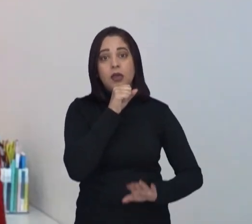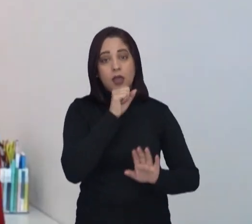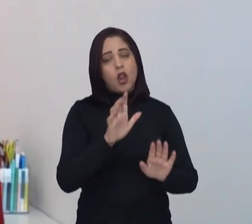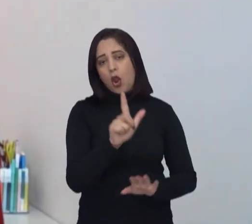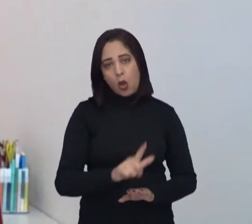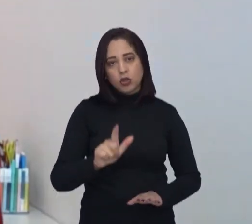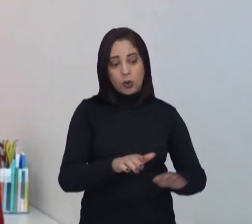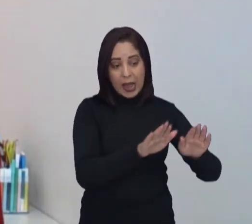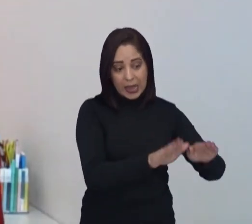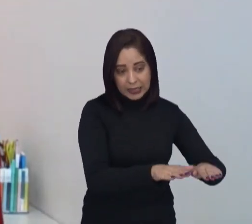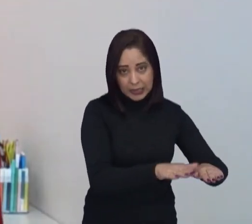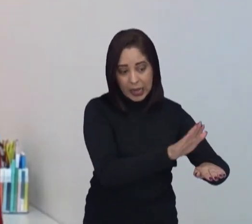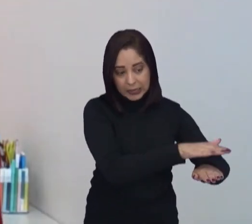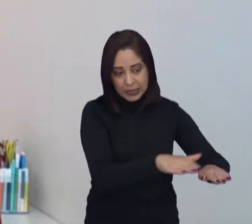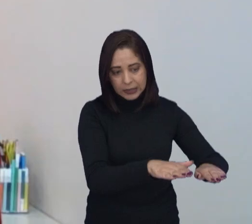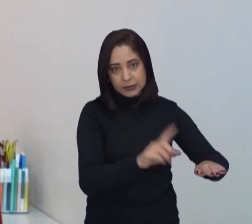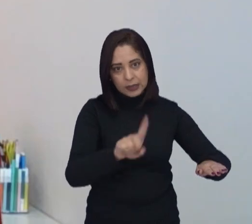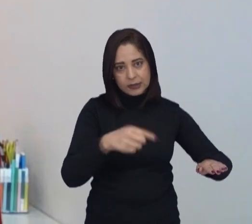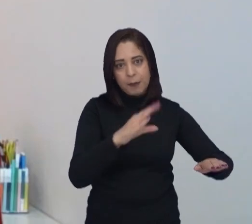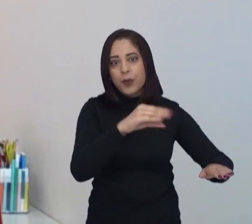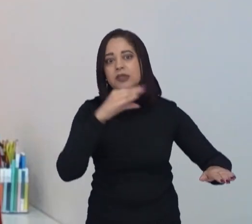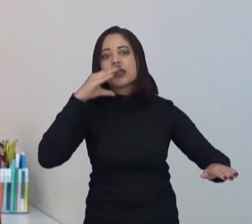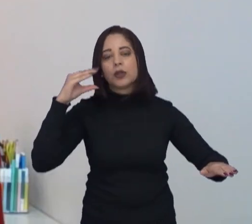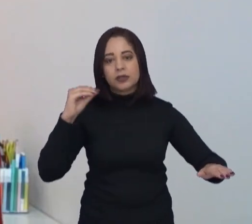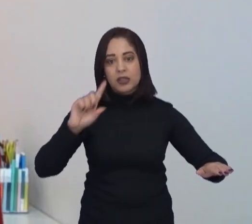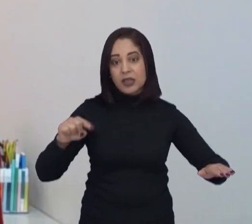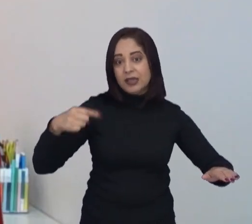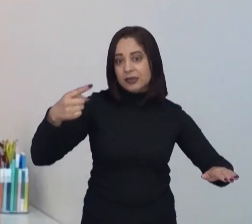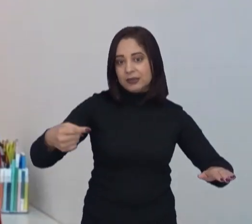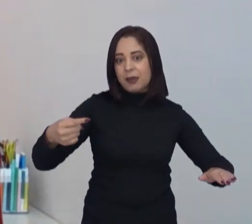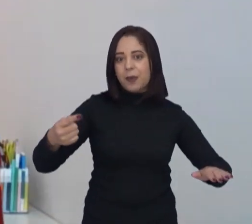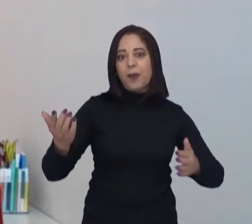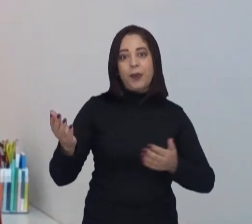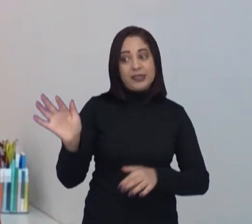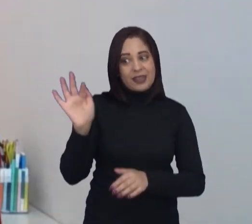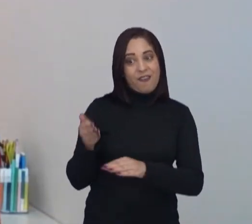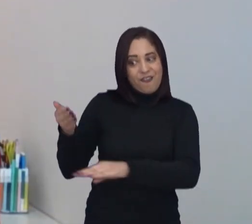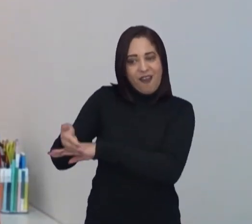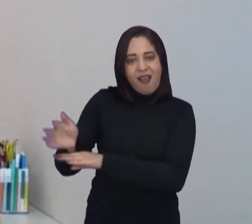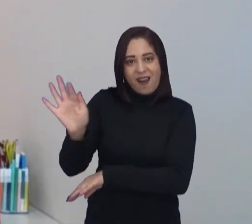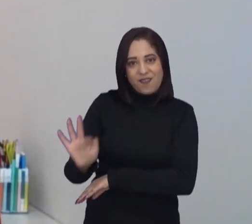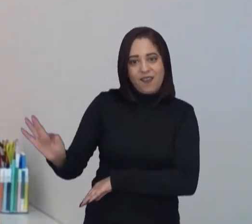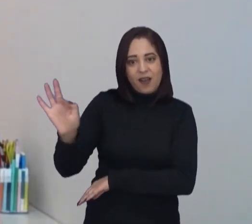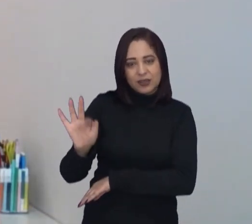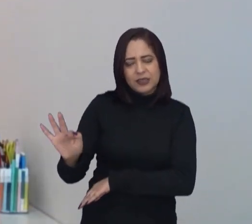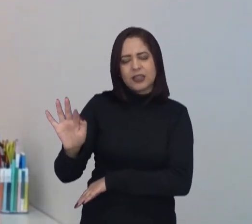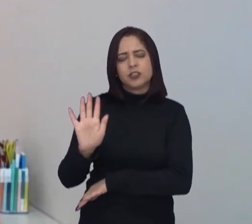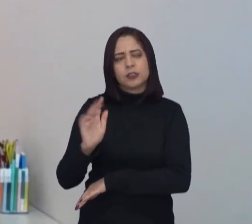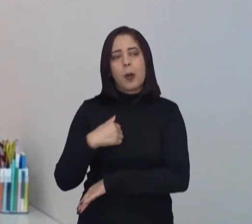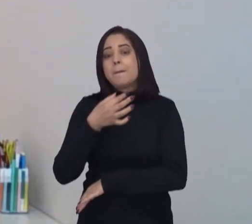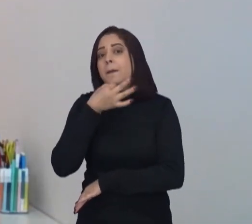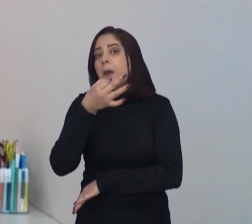estendendo, né? Ali na primeira infância, depois na adolescência, depois quando eles vão para a faculdade. Então, eu acredito